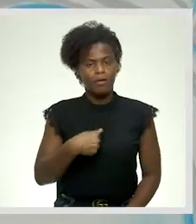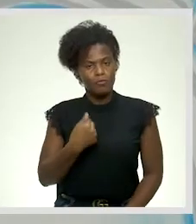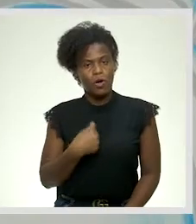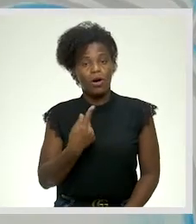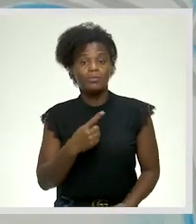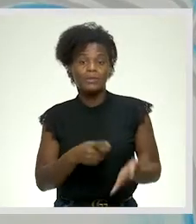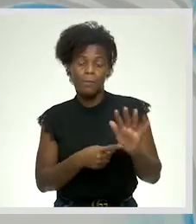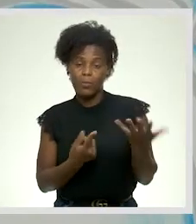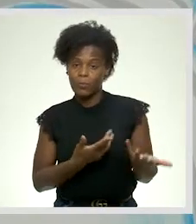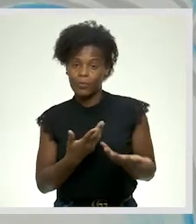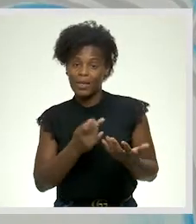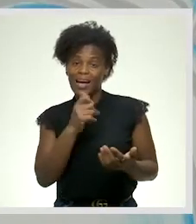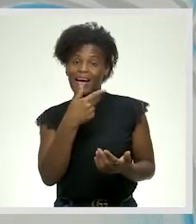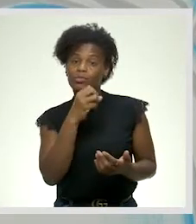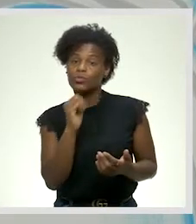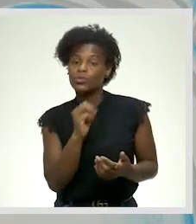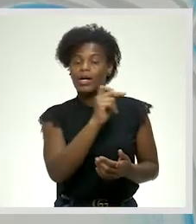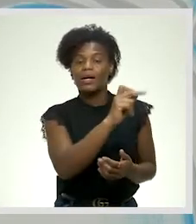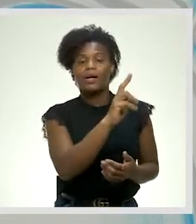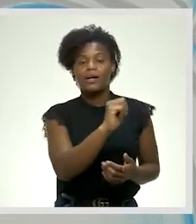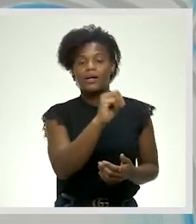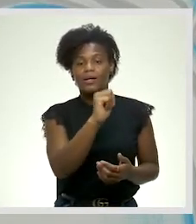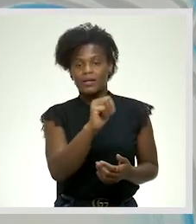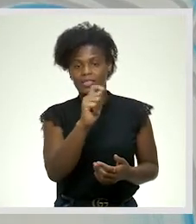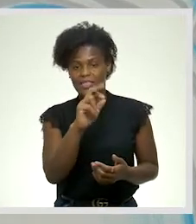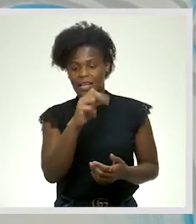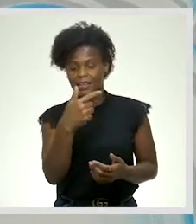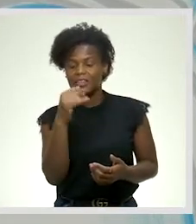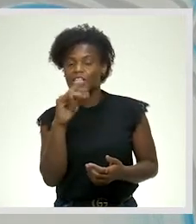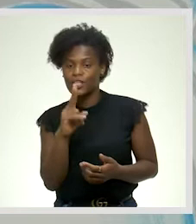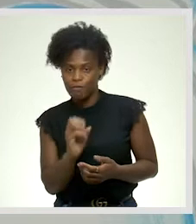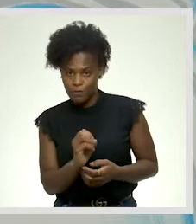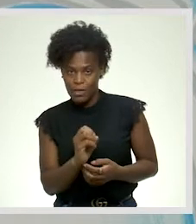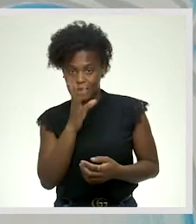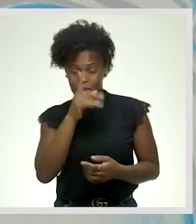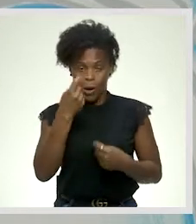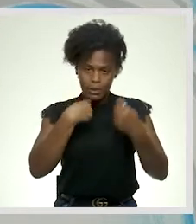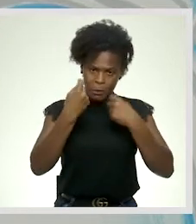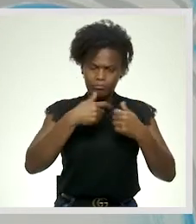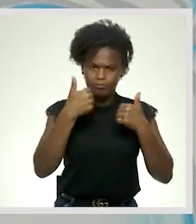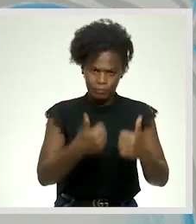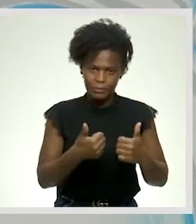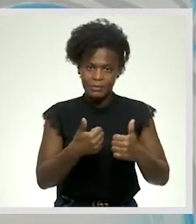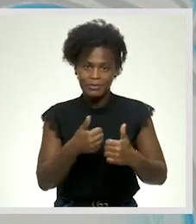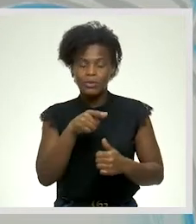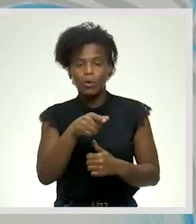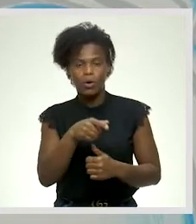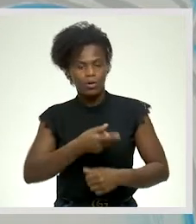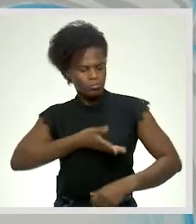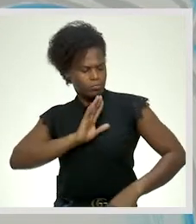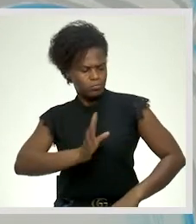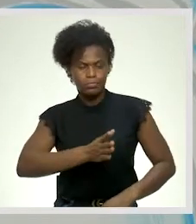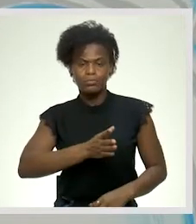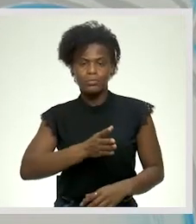dos atos assertivos. Se você se expressa assertivamente, você tem um posicionamento